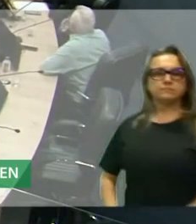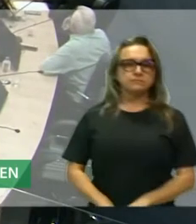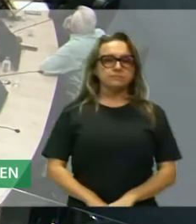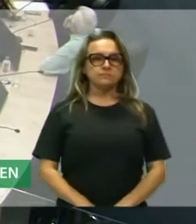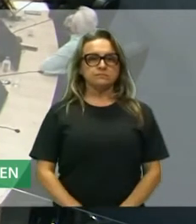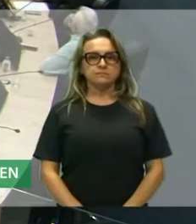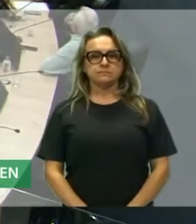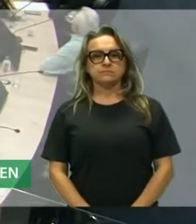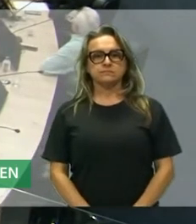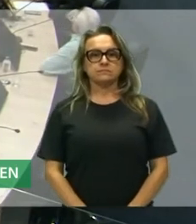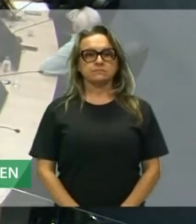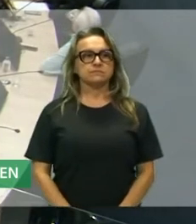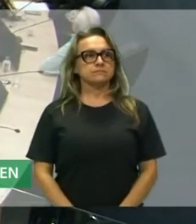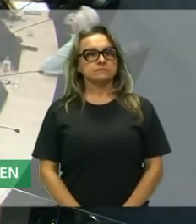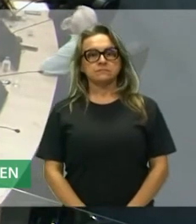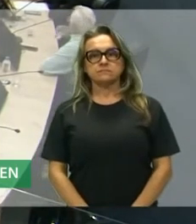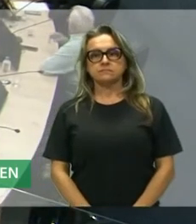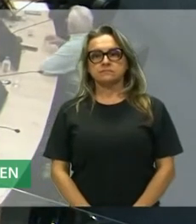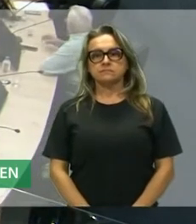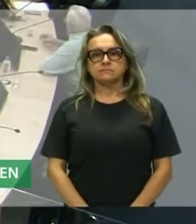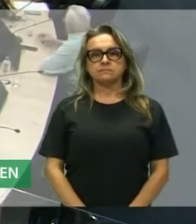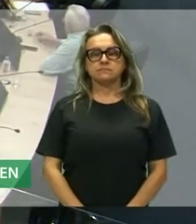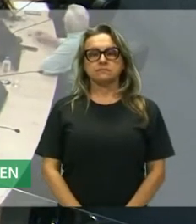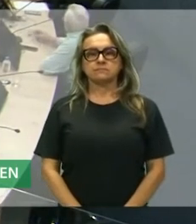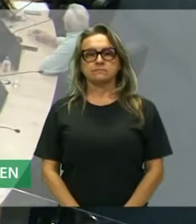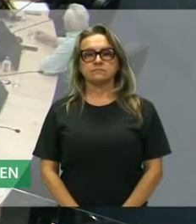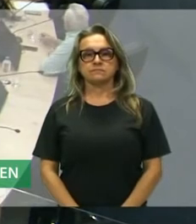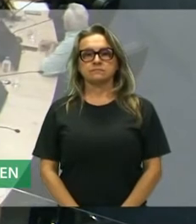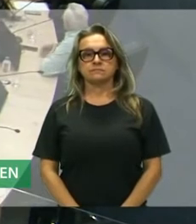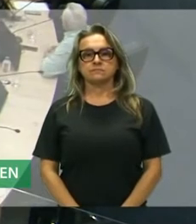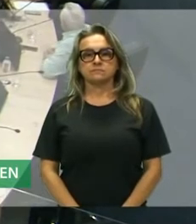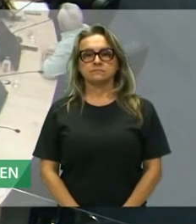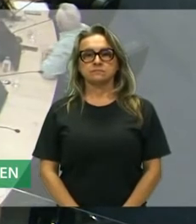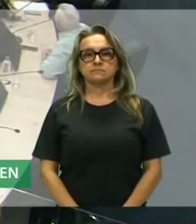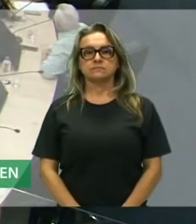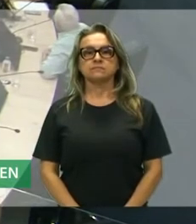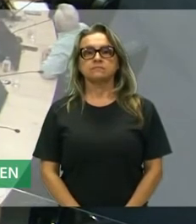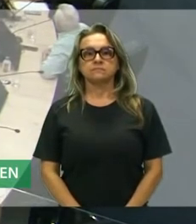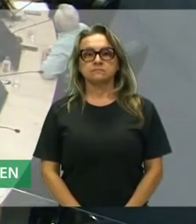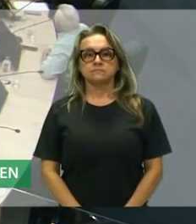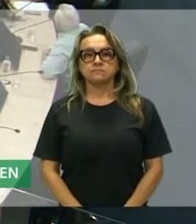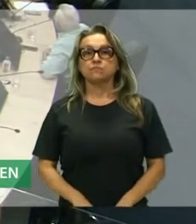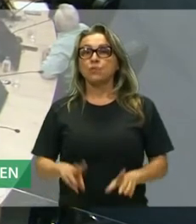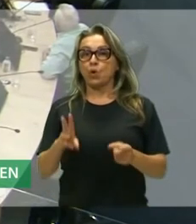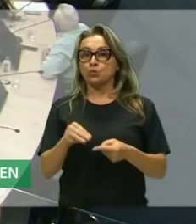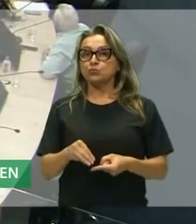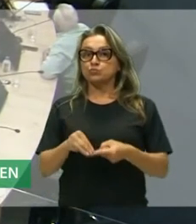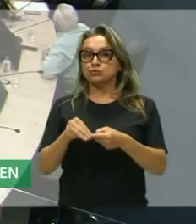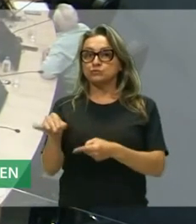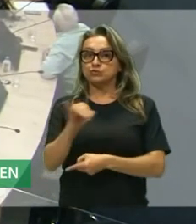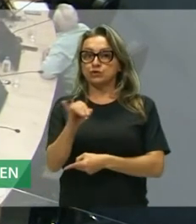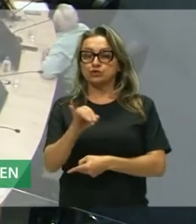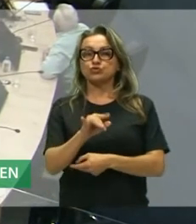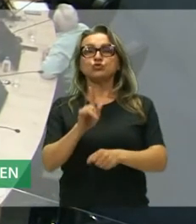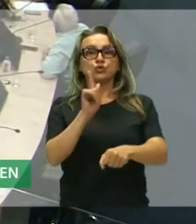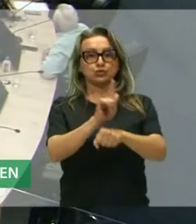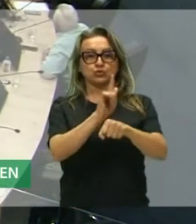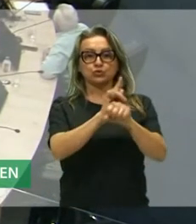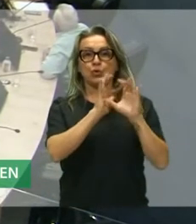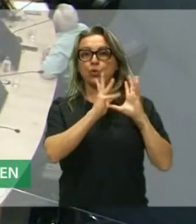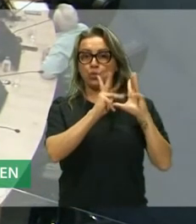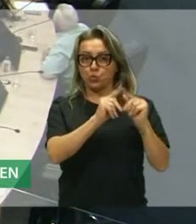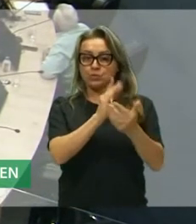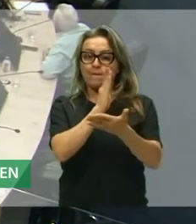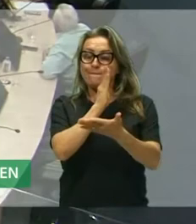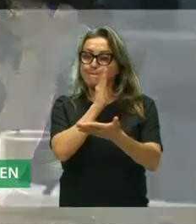Parte desse o município de Itajaí é gestão plena, né? Então, parte desse dinheiro vem do Ministério